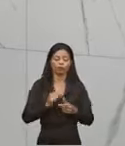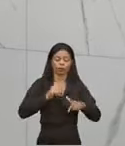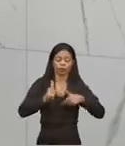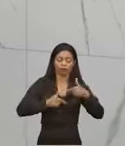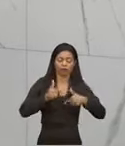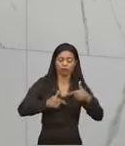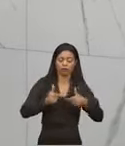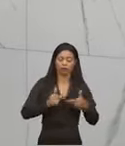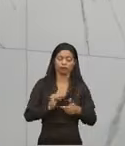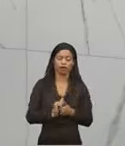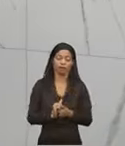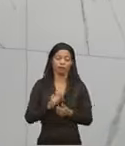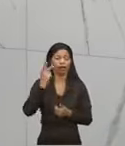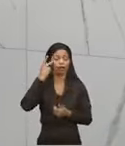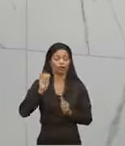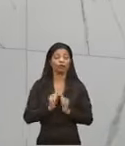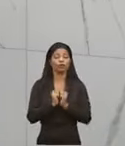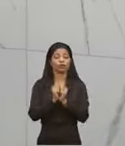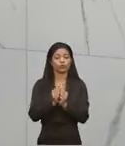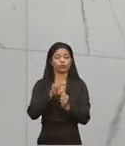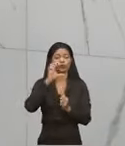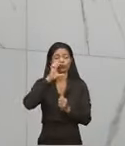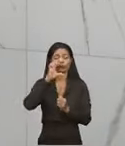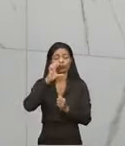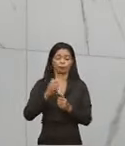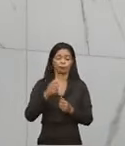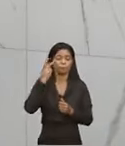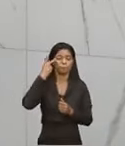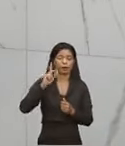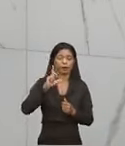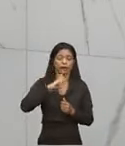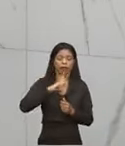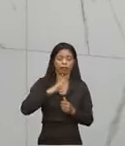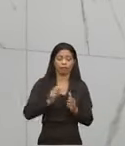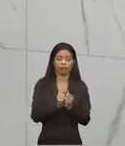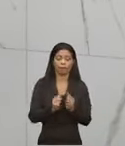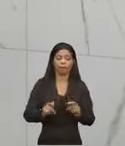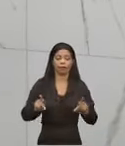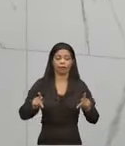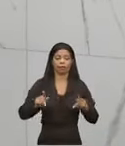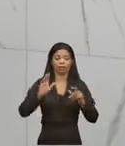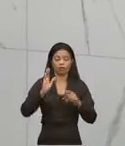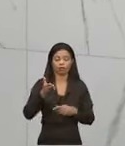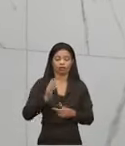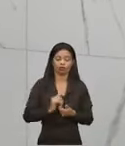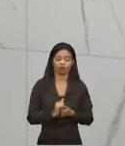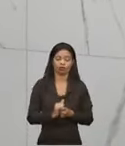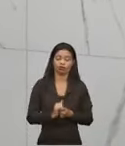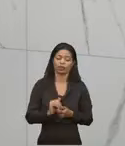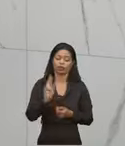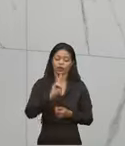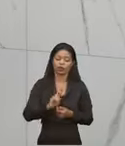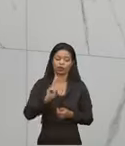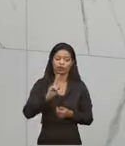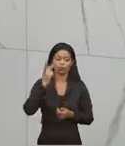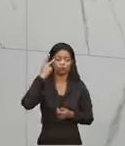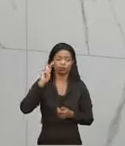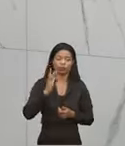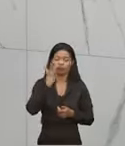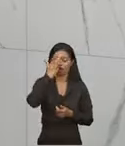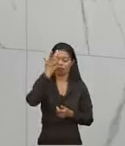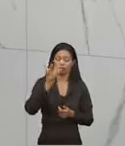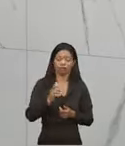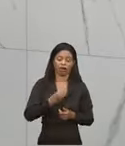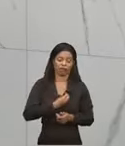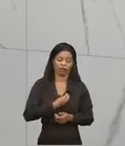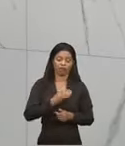executivo, junto ao prefeito, para que a gente tenha esse aplicativo já em funcionamento, para que facilite a vida das pessoas. A